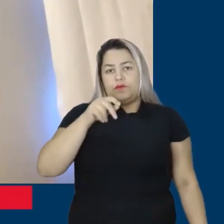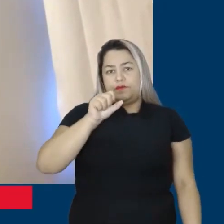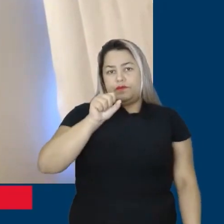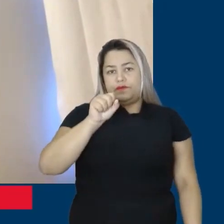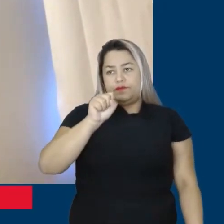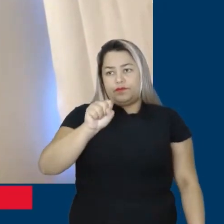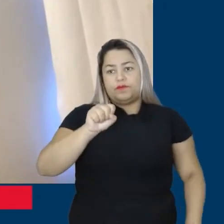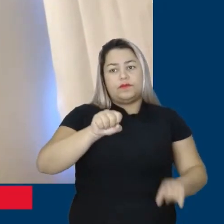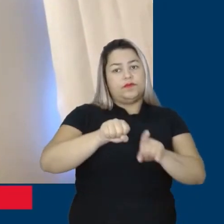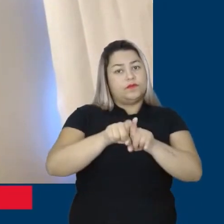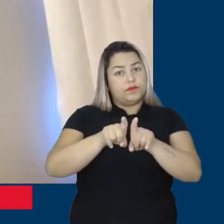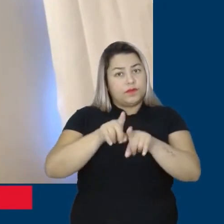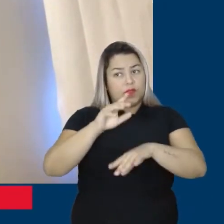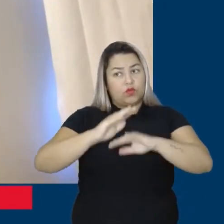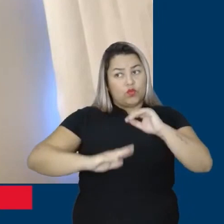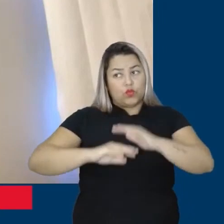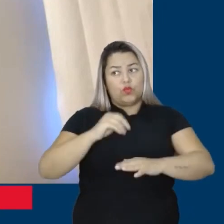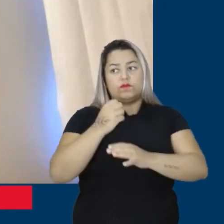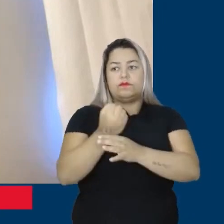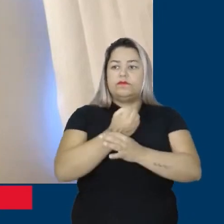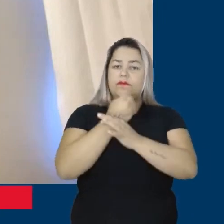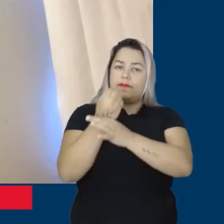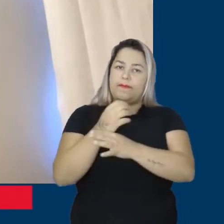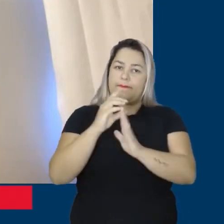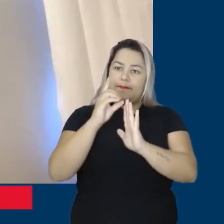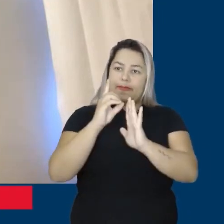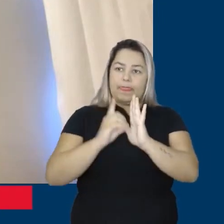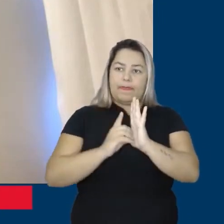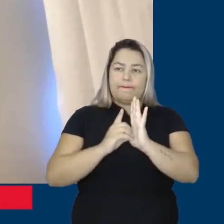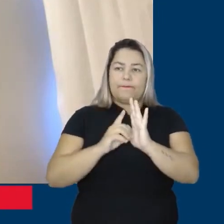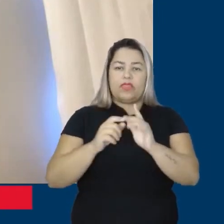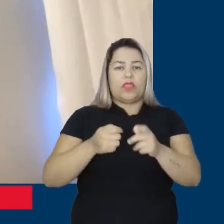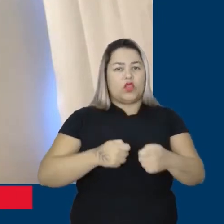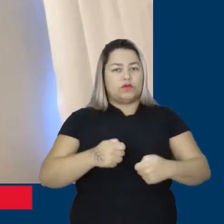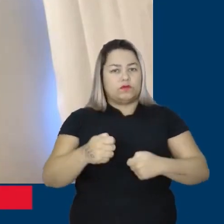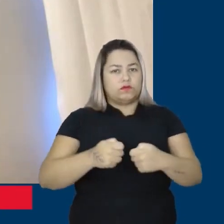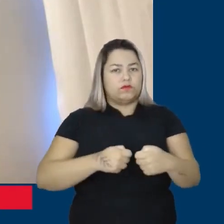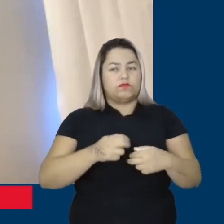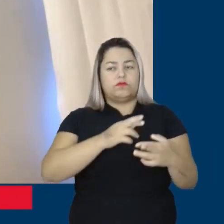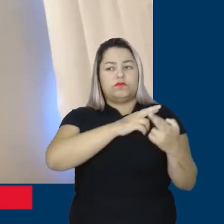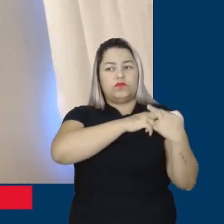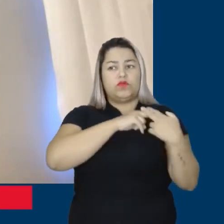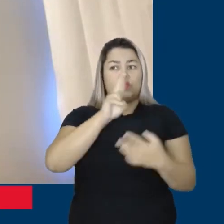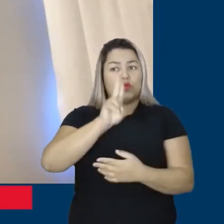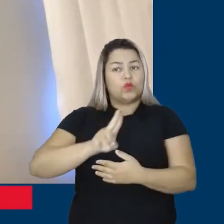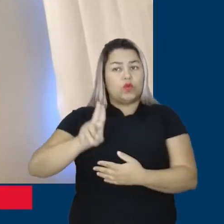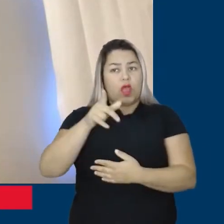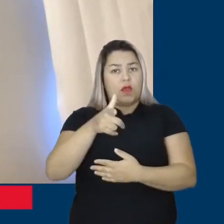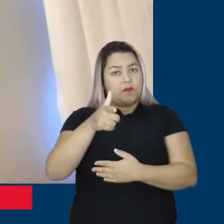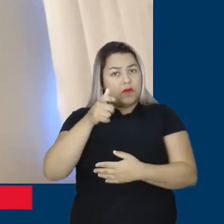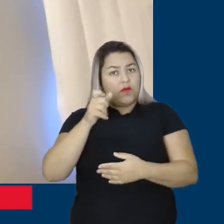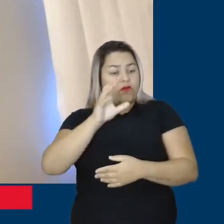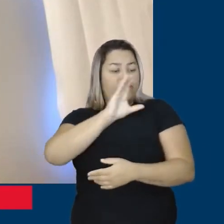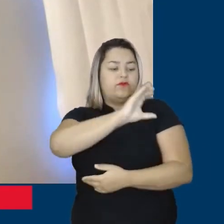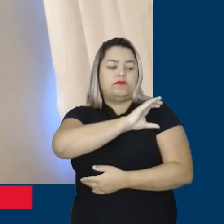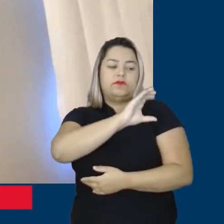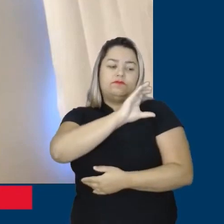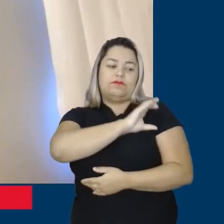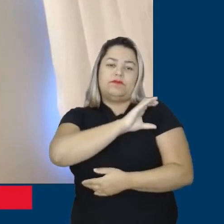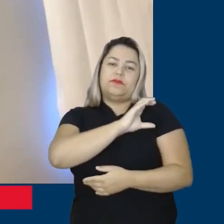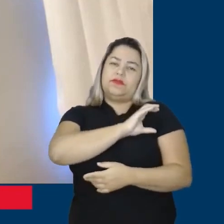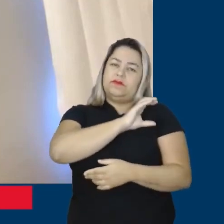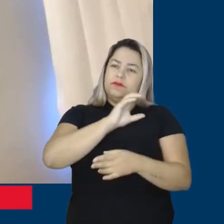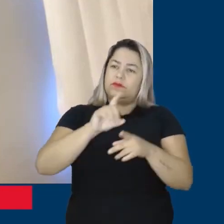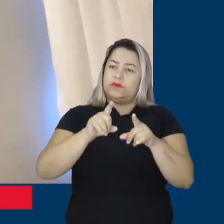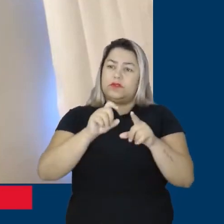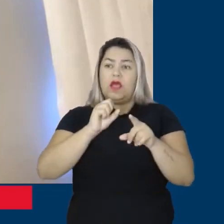de Ação na Segurança. O decreto sobre o controle responsável do uso de armas em específico foi coordenado, a construção